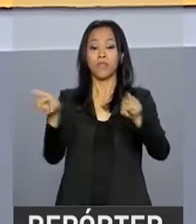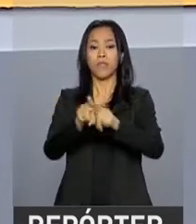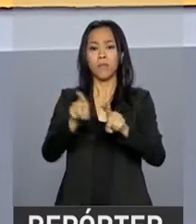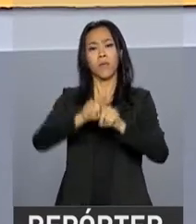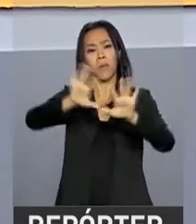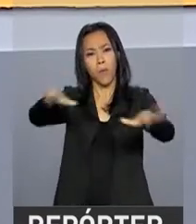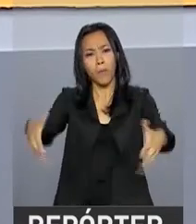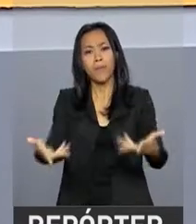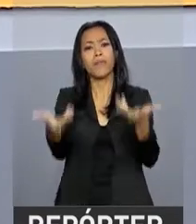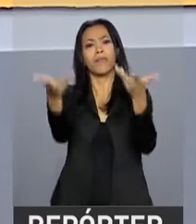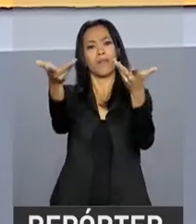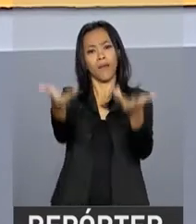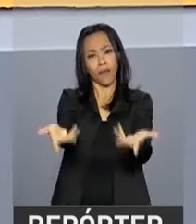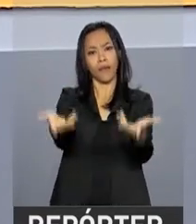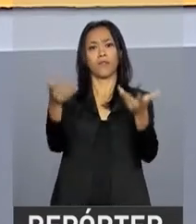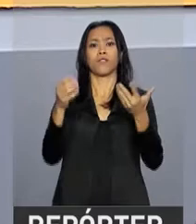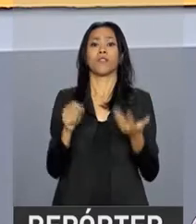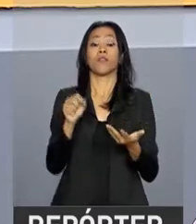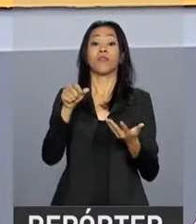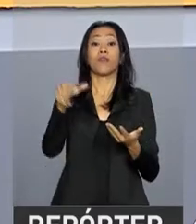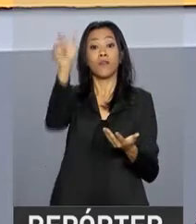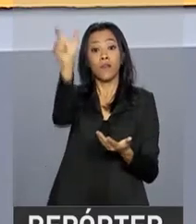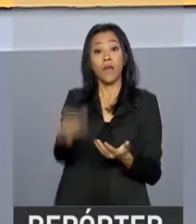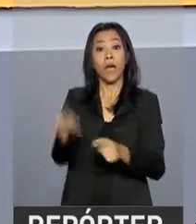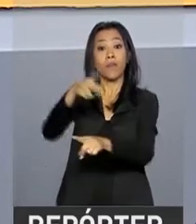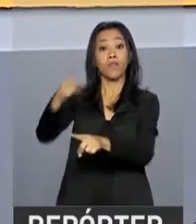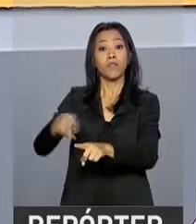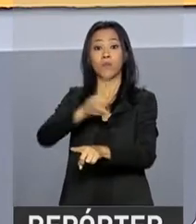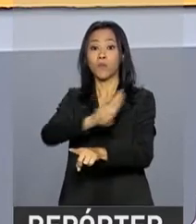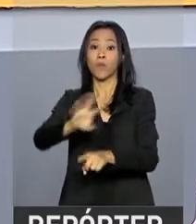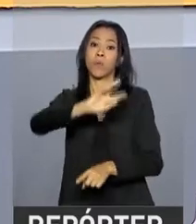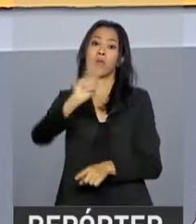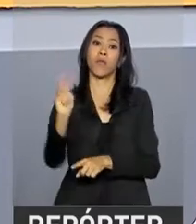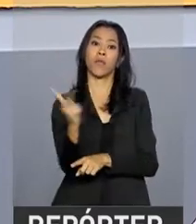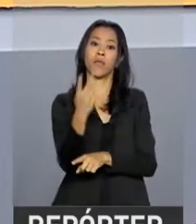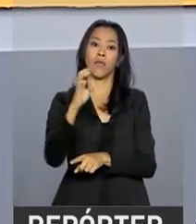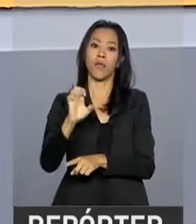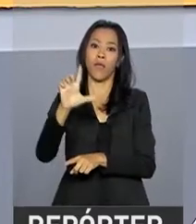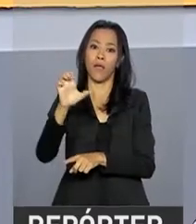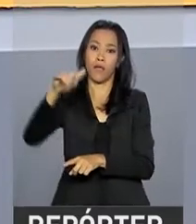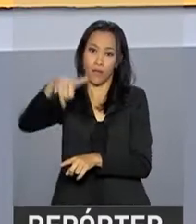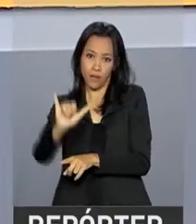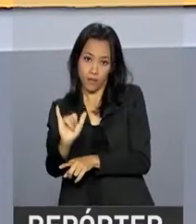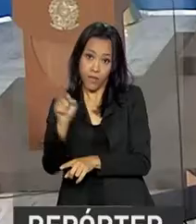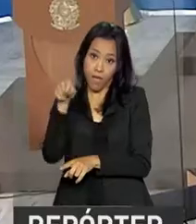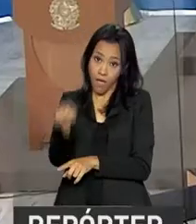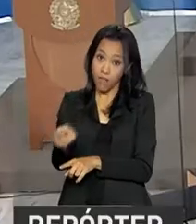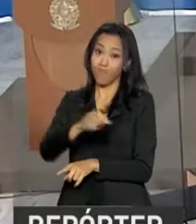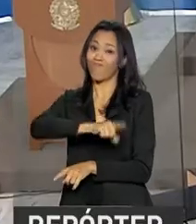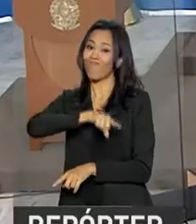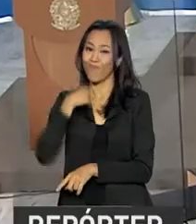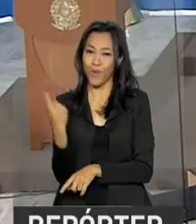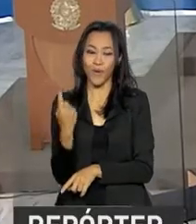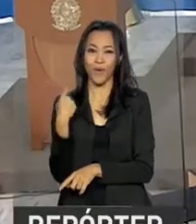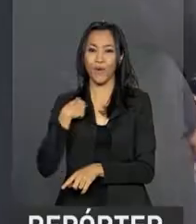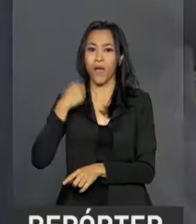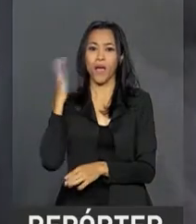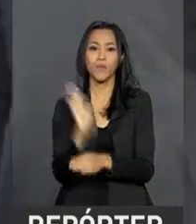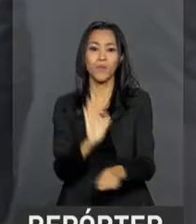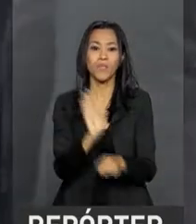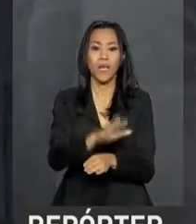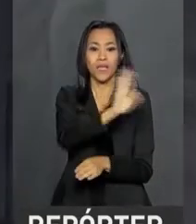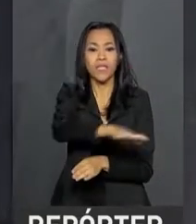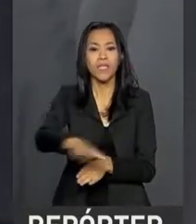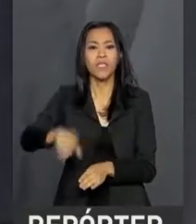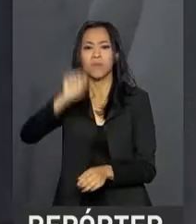homenagem com a ordem nacional do mérito a professora é lei de abreu silva batista ela morreu ao salvar ao salvar crianças